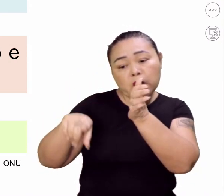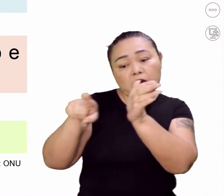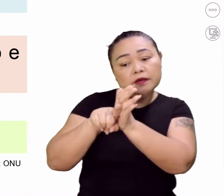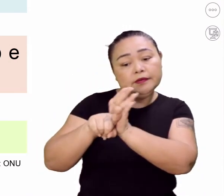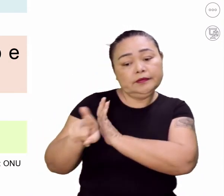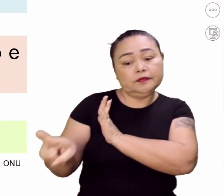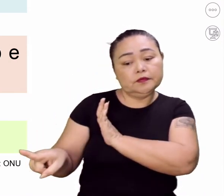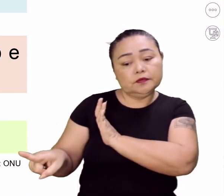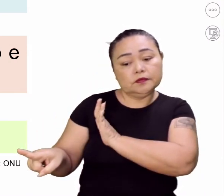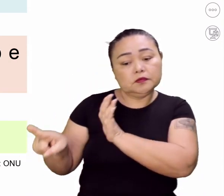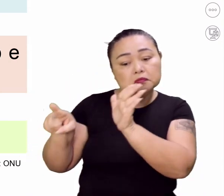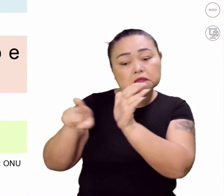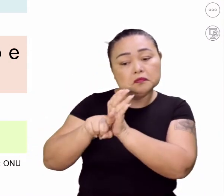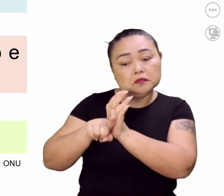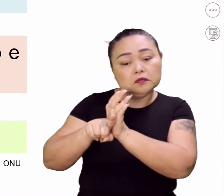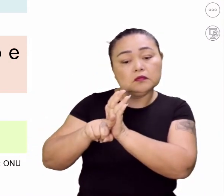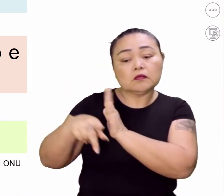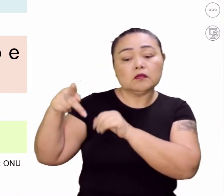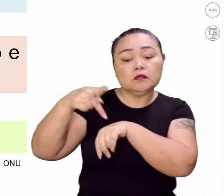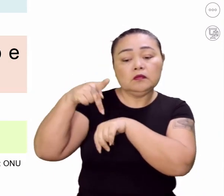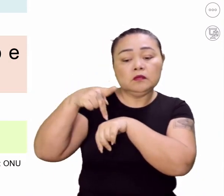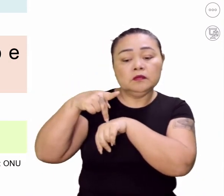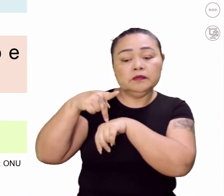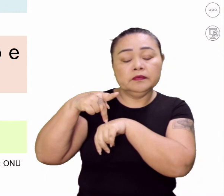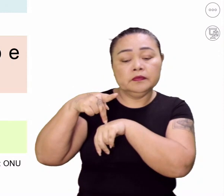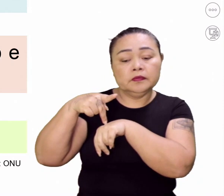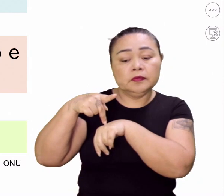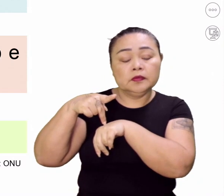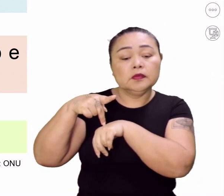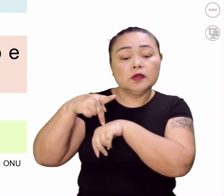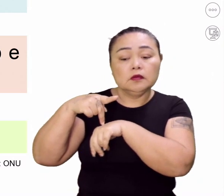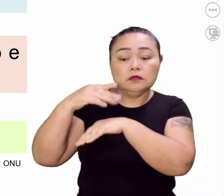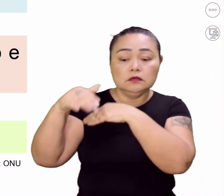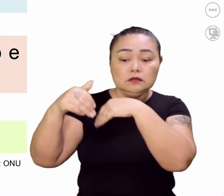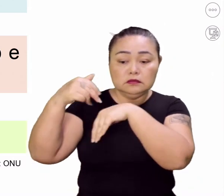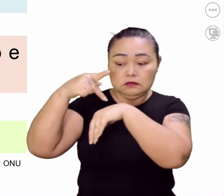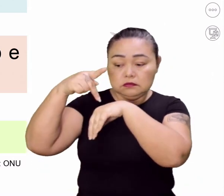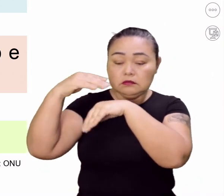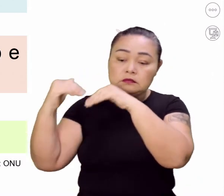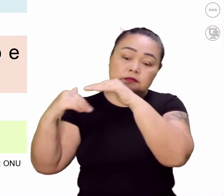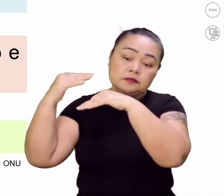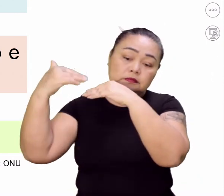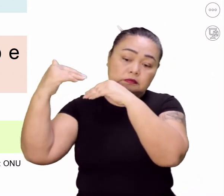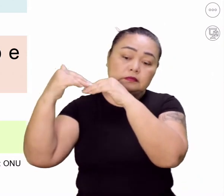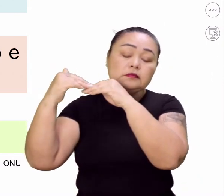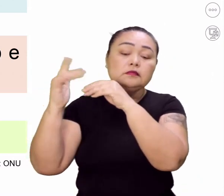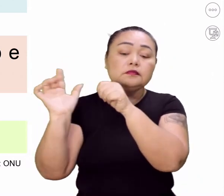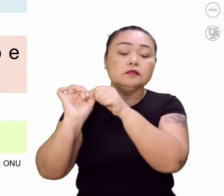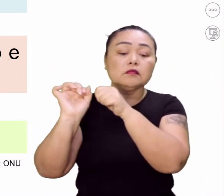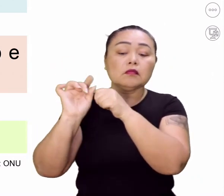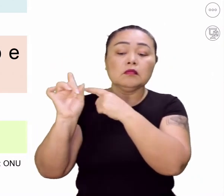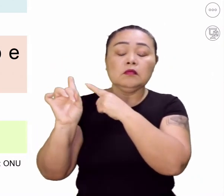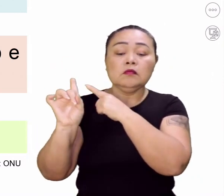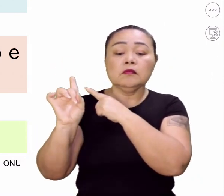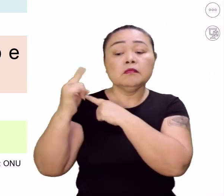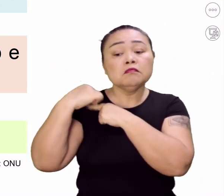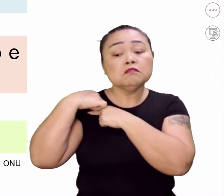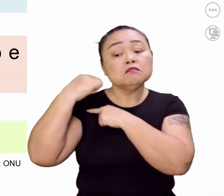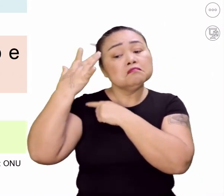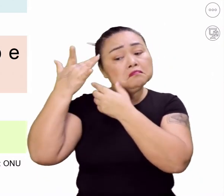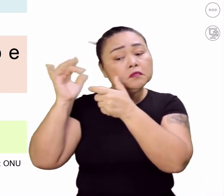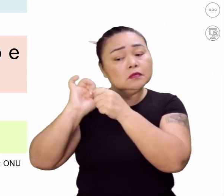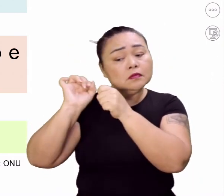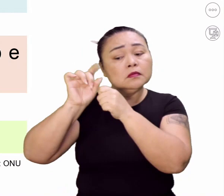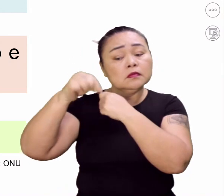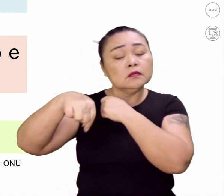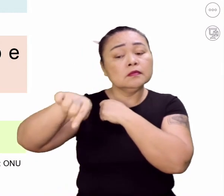Não é isso? Principalmente aí nos países, né, professor Jorge? Desenvolvidos. E isso é uma reflexão interessante para o